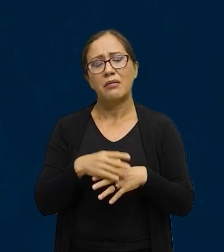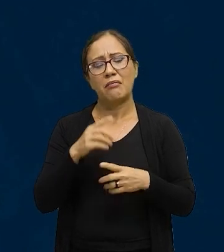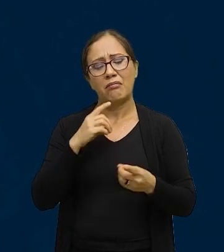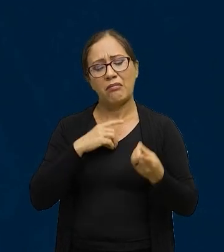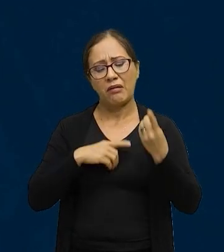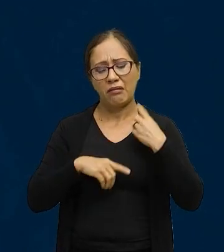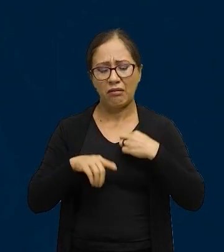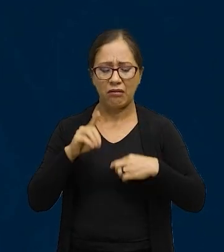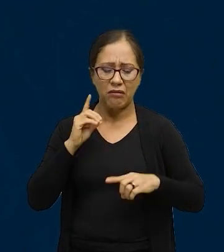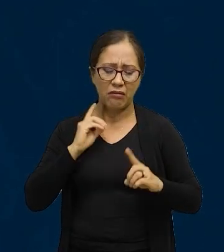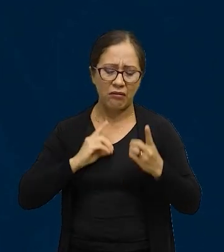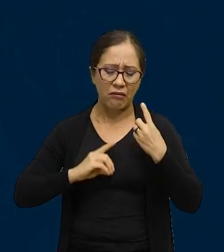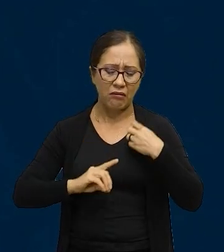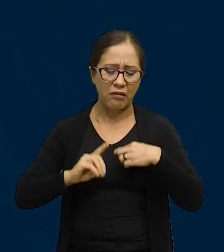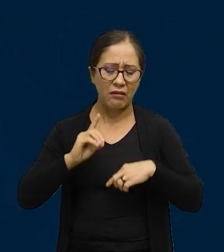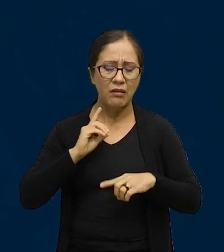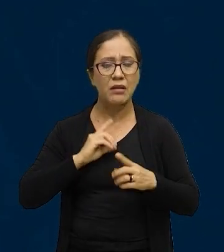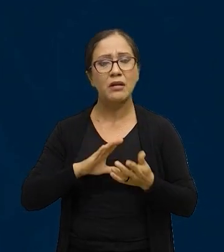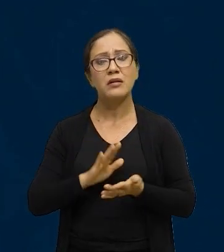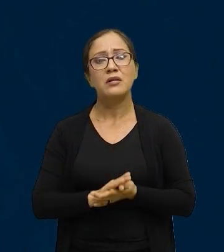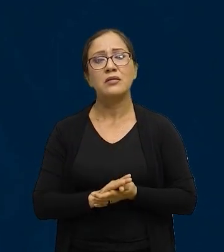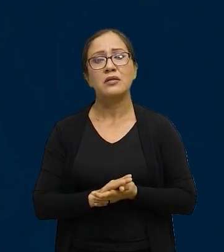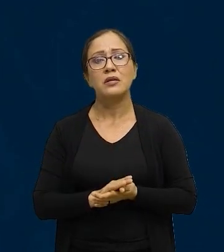depressivo? Isso